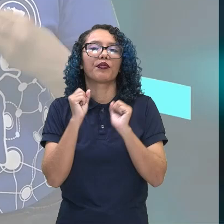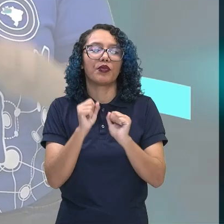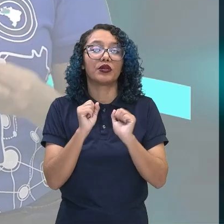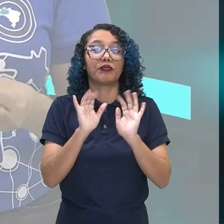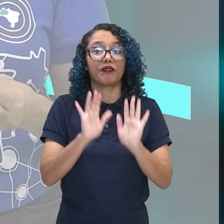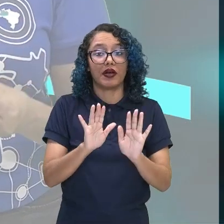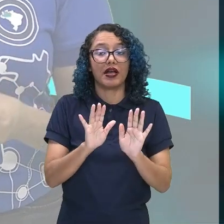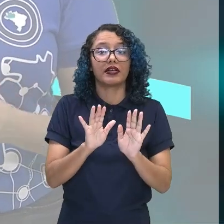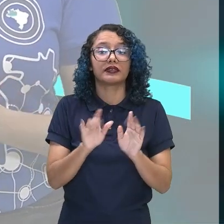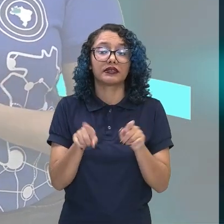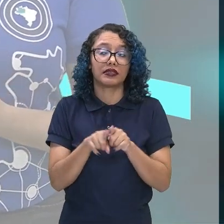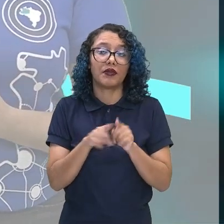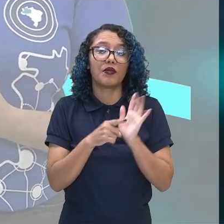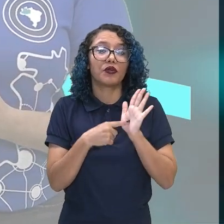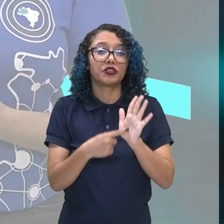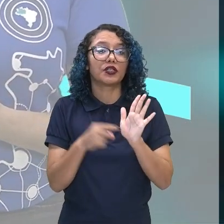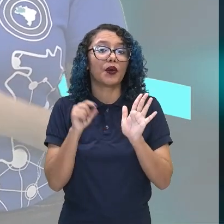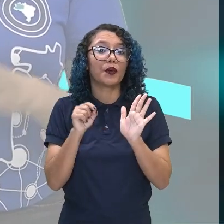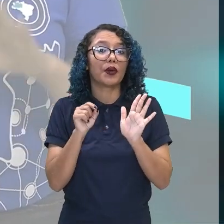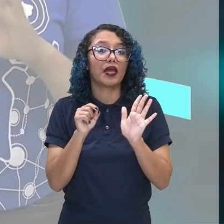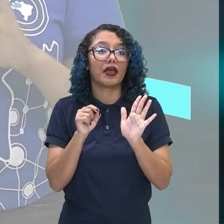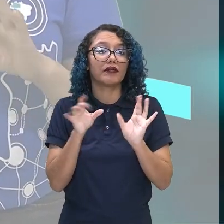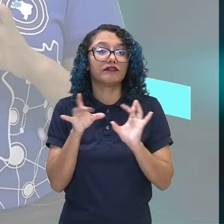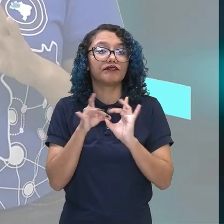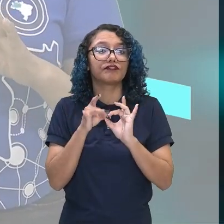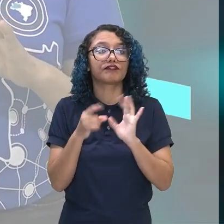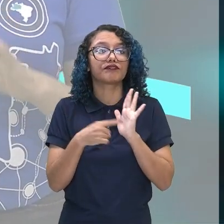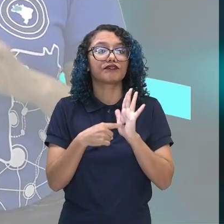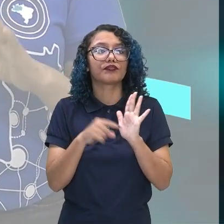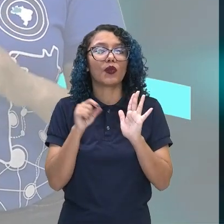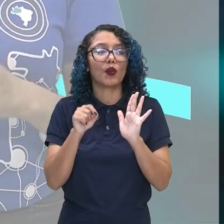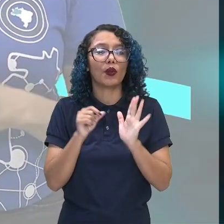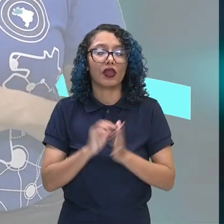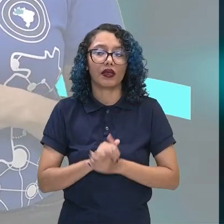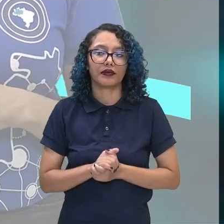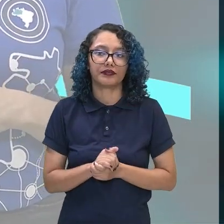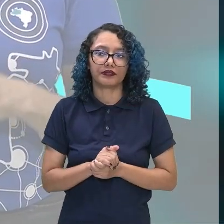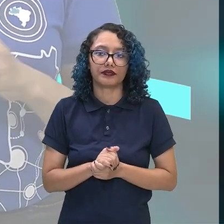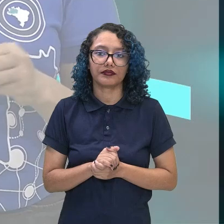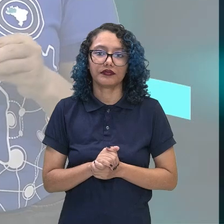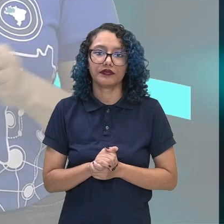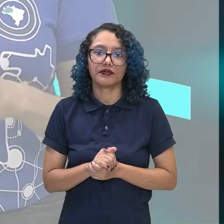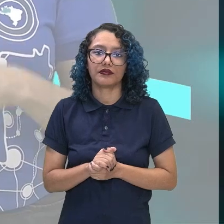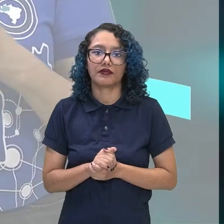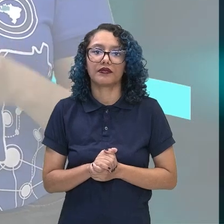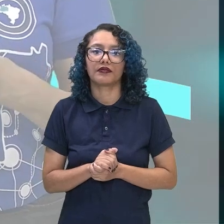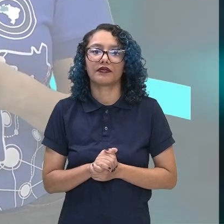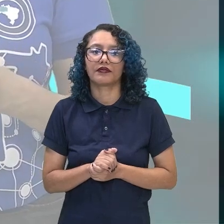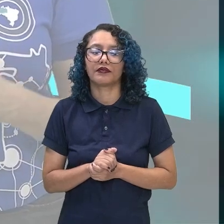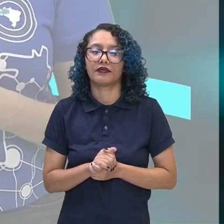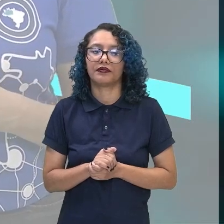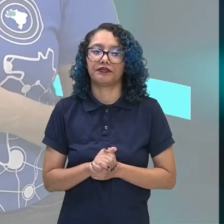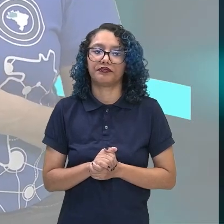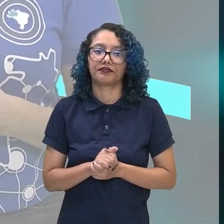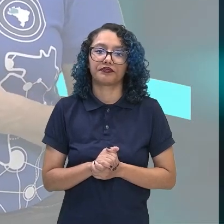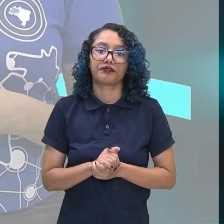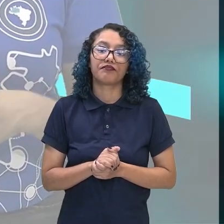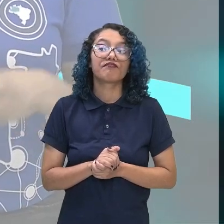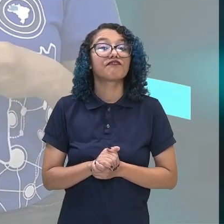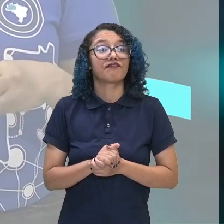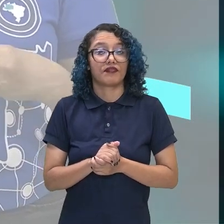também mostrando sempre, né, lembrar que deve mostrar, junto com os